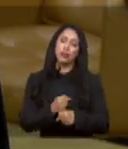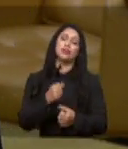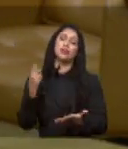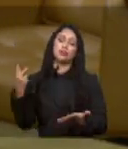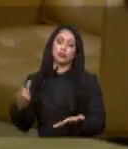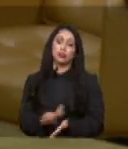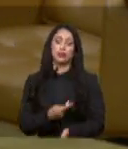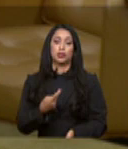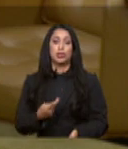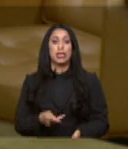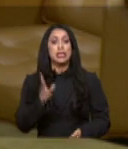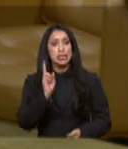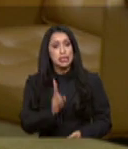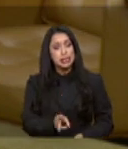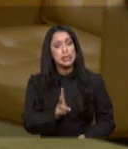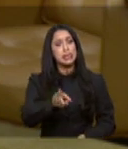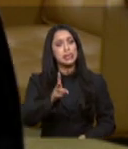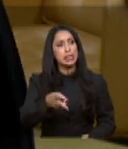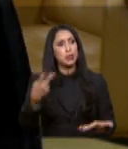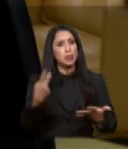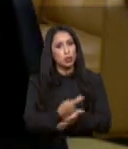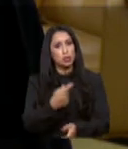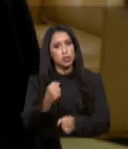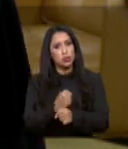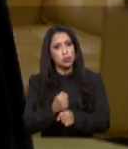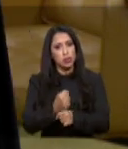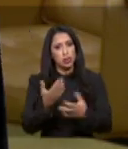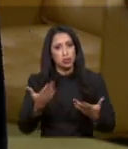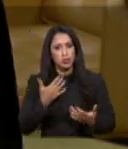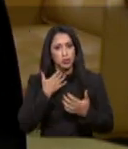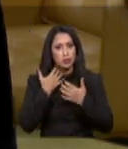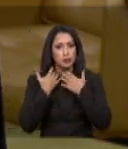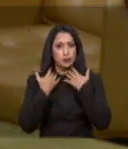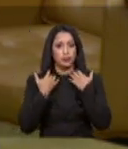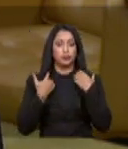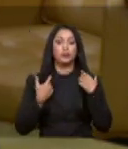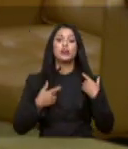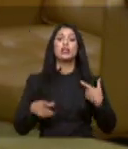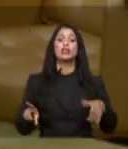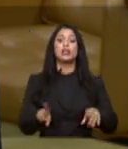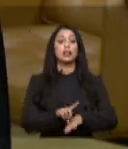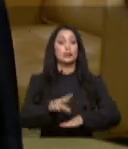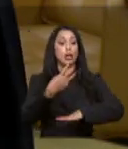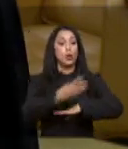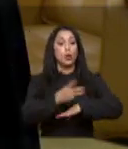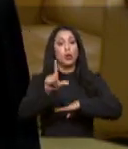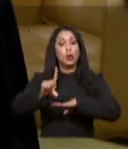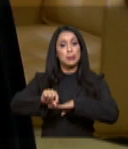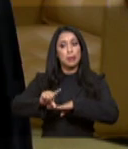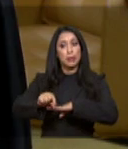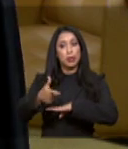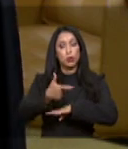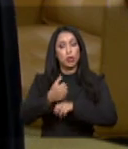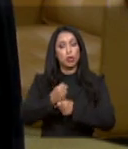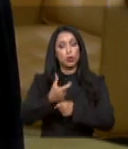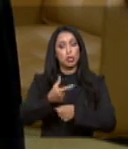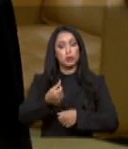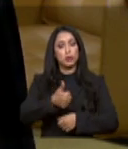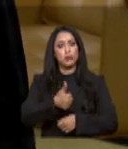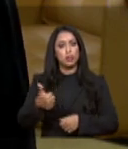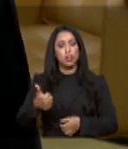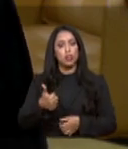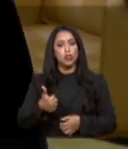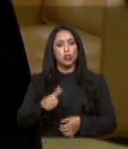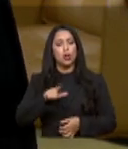sempre será anual, ministro André Mendonça. Destaco também que o IBAMA, somente em 2021, lavrou